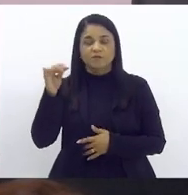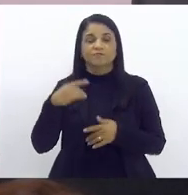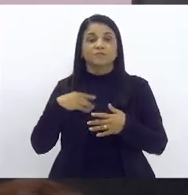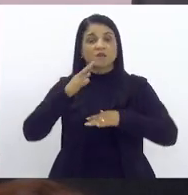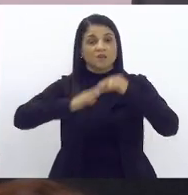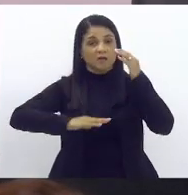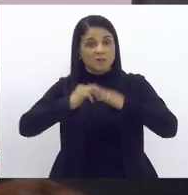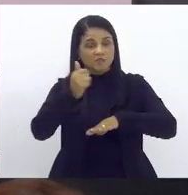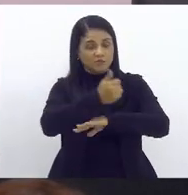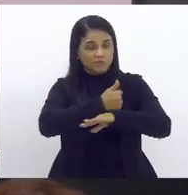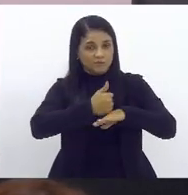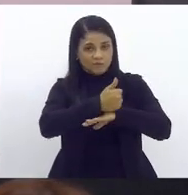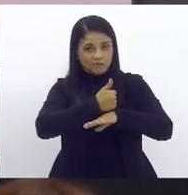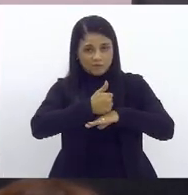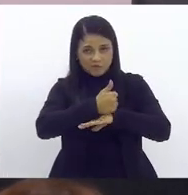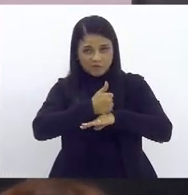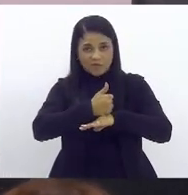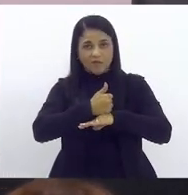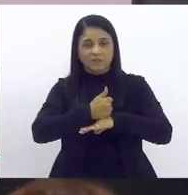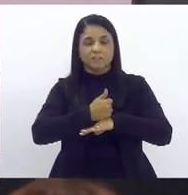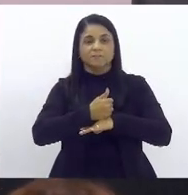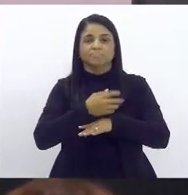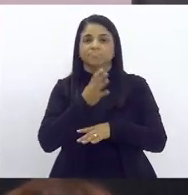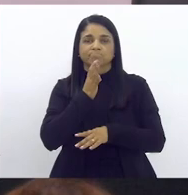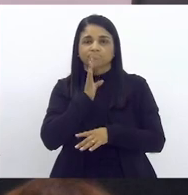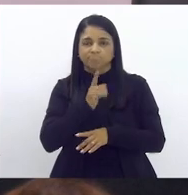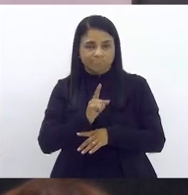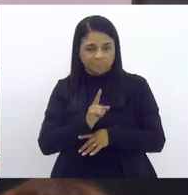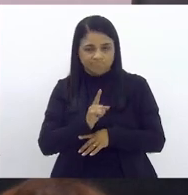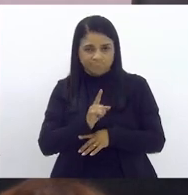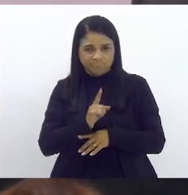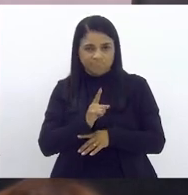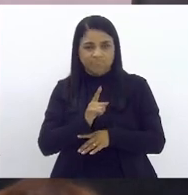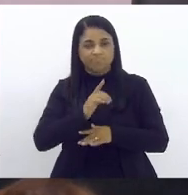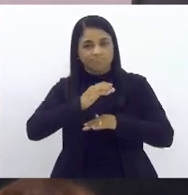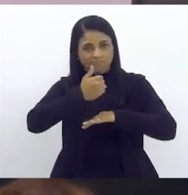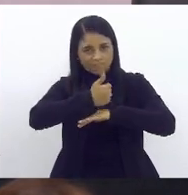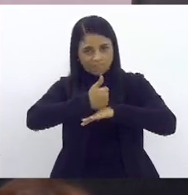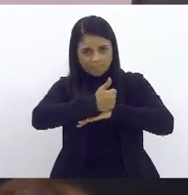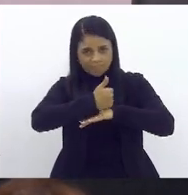as docentes não reconhecidas, sejam